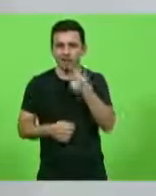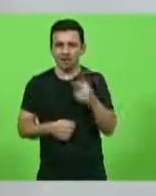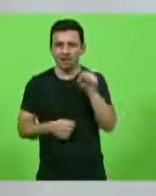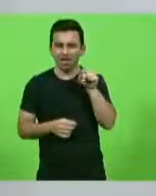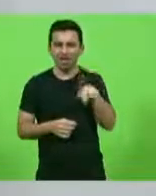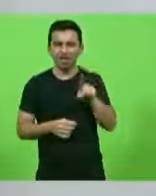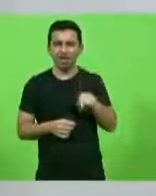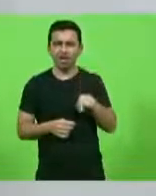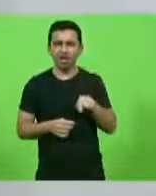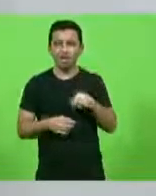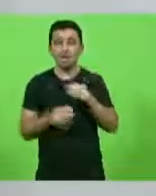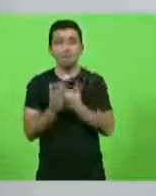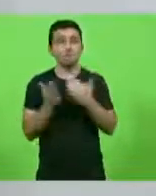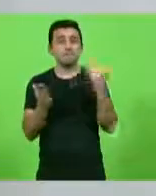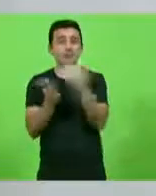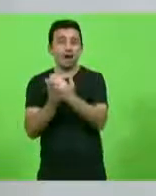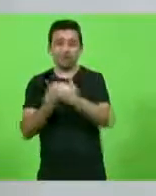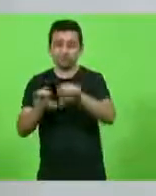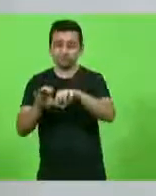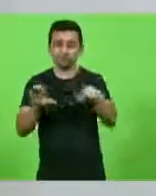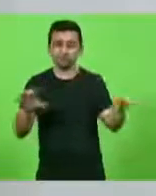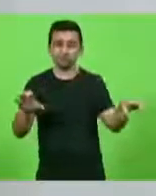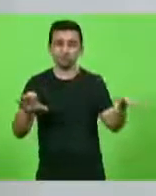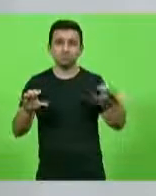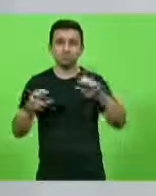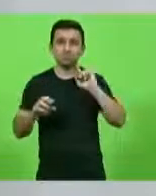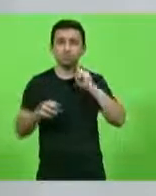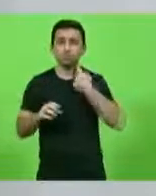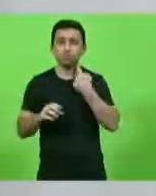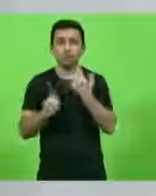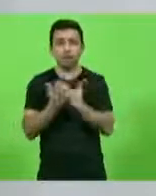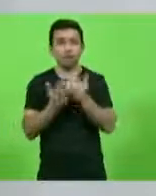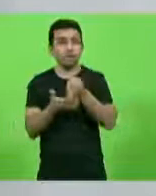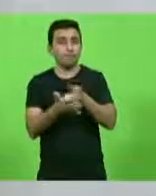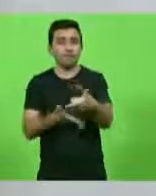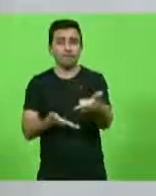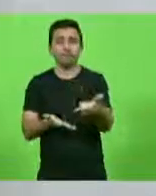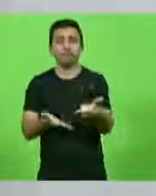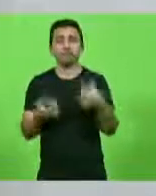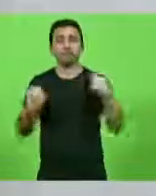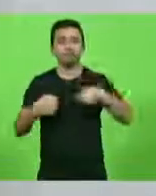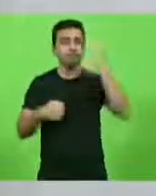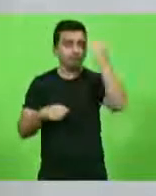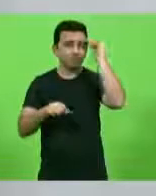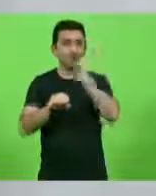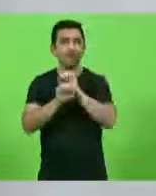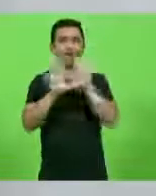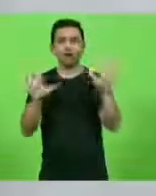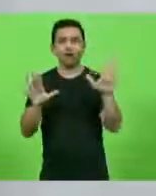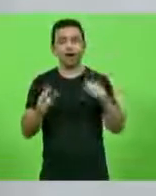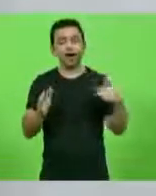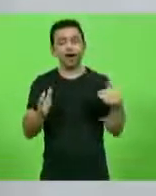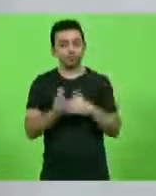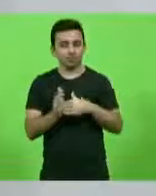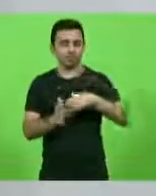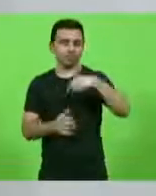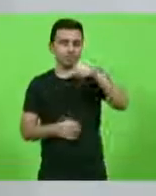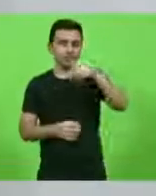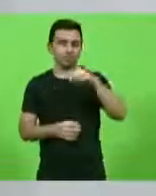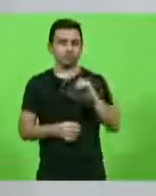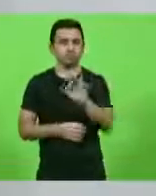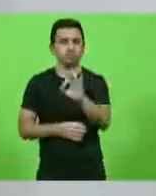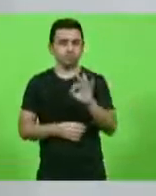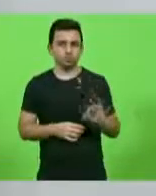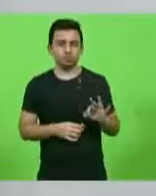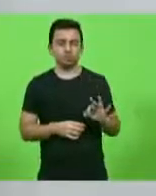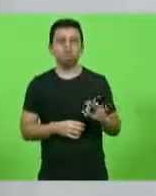100 reais de tarifa do esgoto. Então, nós precisamos ter essa compreensão, que é importante, sim, até 70%,